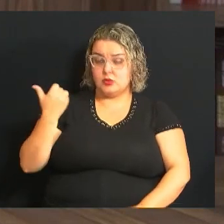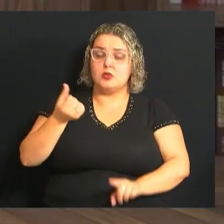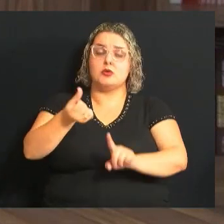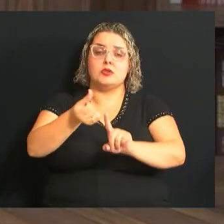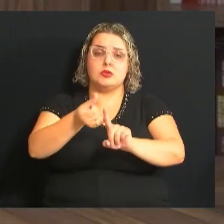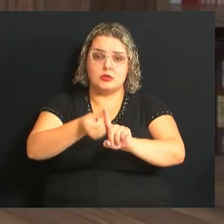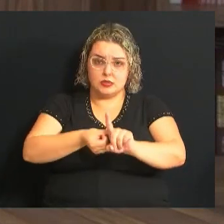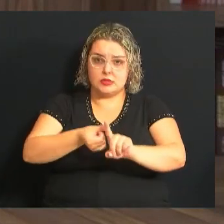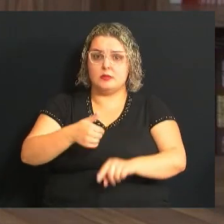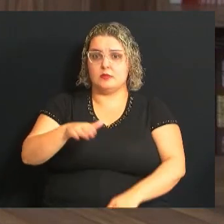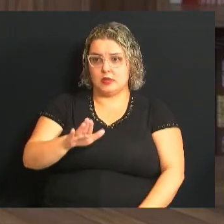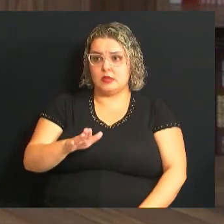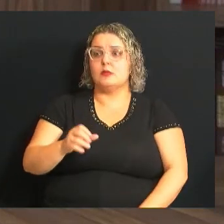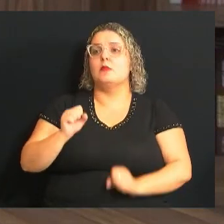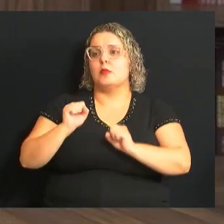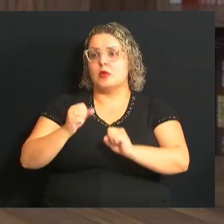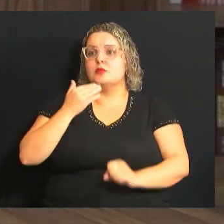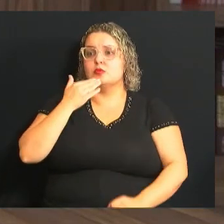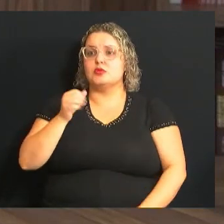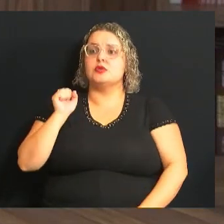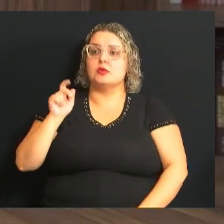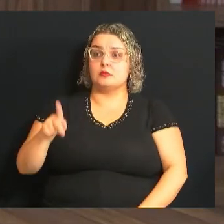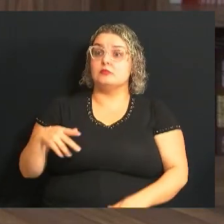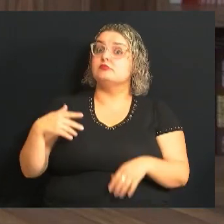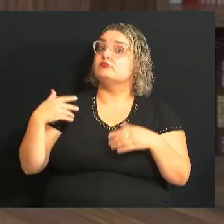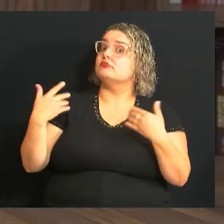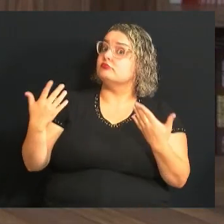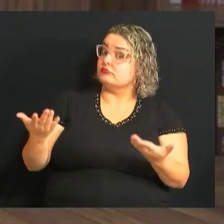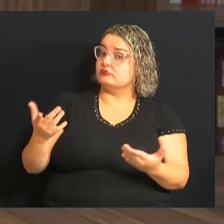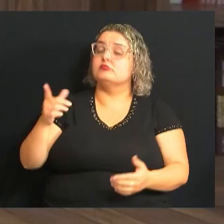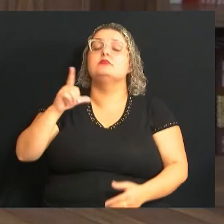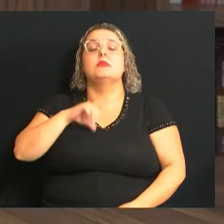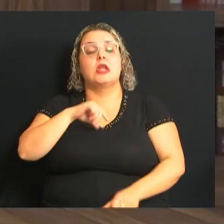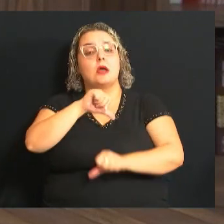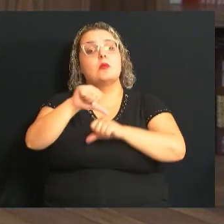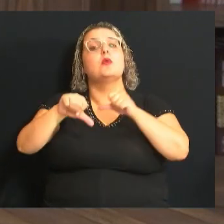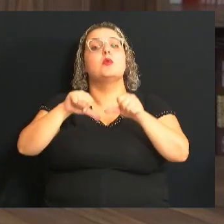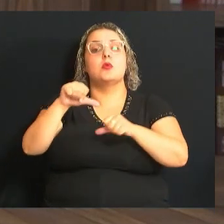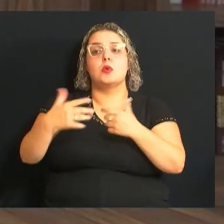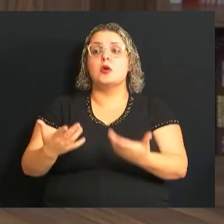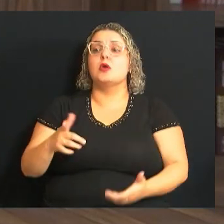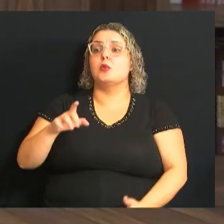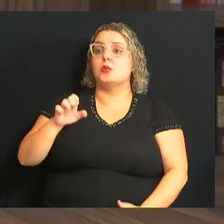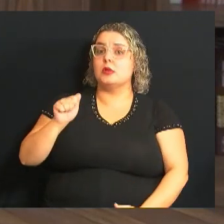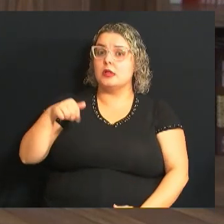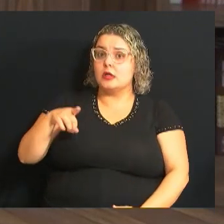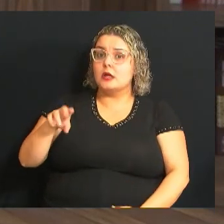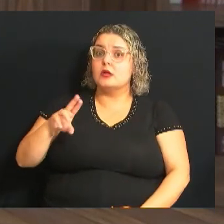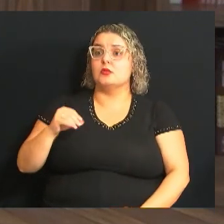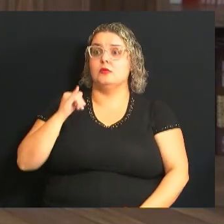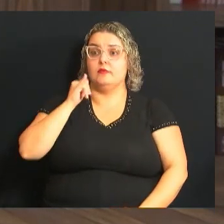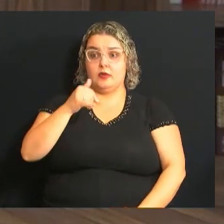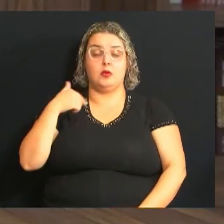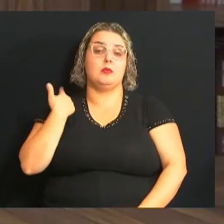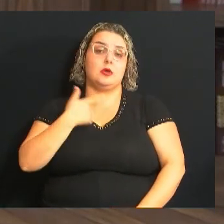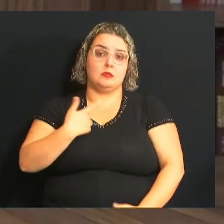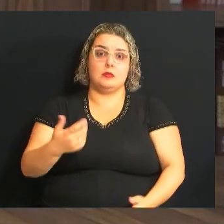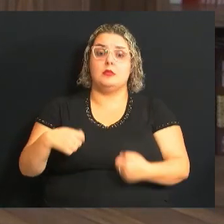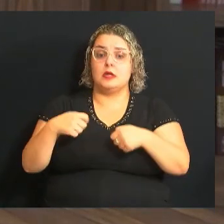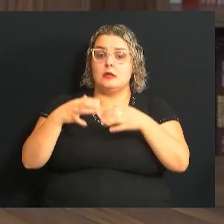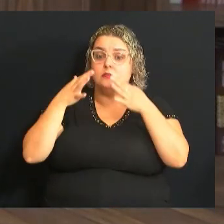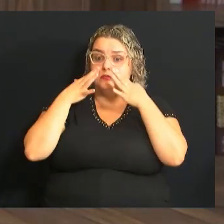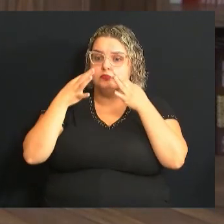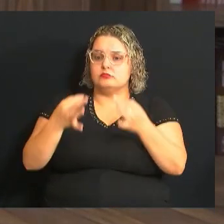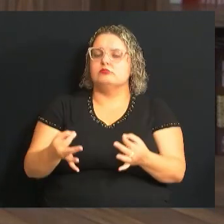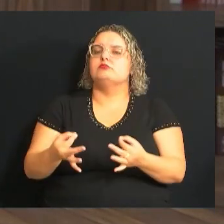requerer aposentadoria. Olha aí, temos aí essas mudanças que o Leandro contou aqui pra gente. Tem que ficar ligado